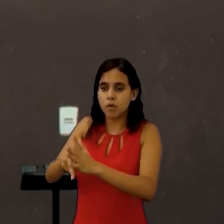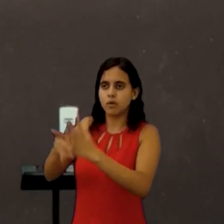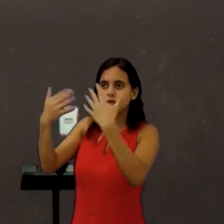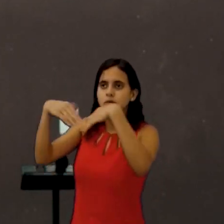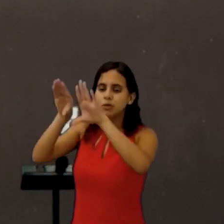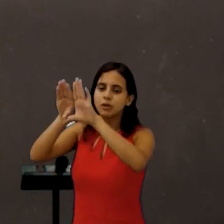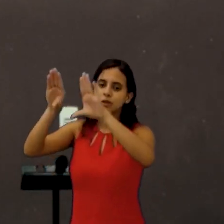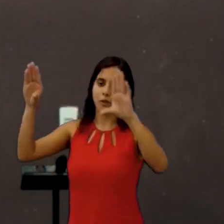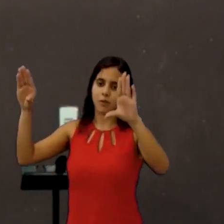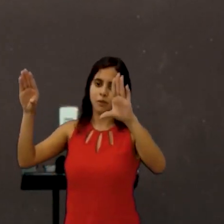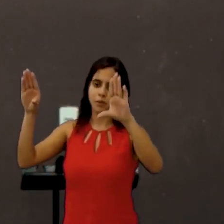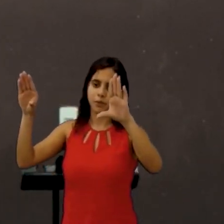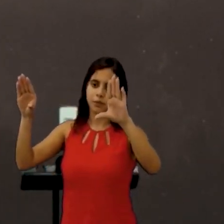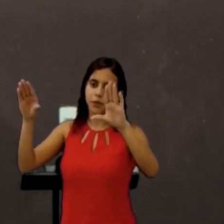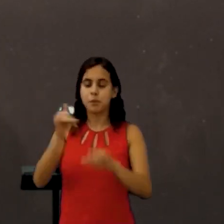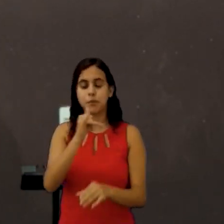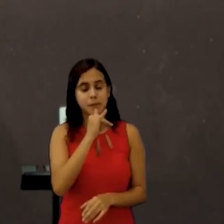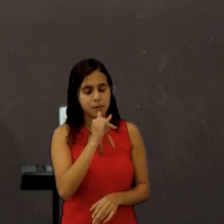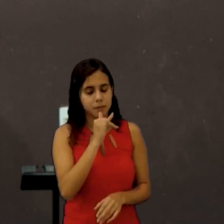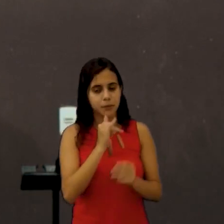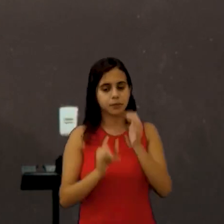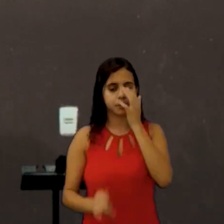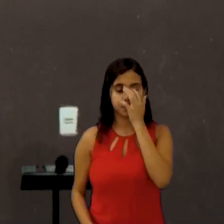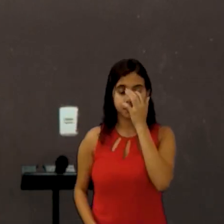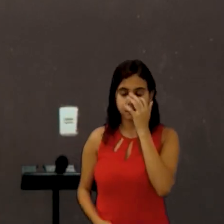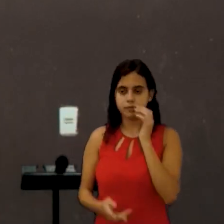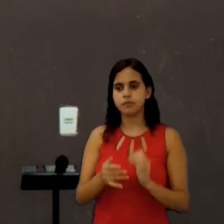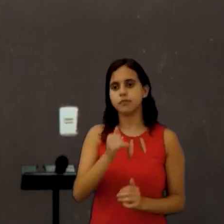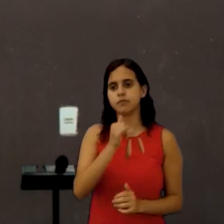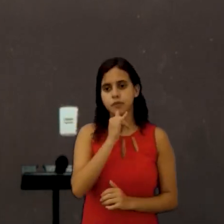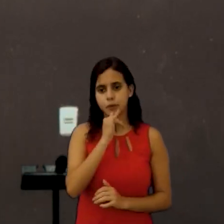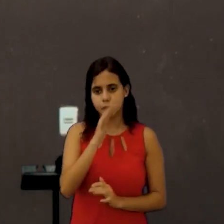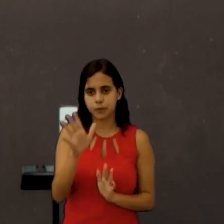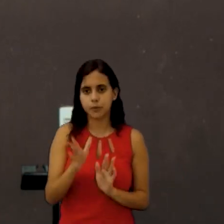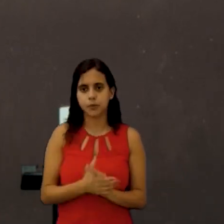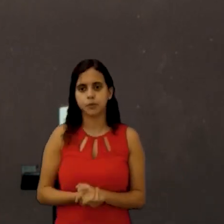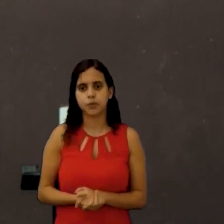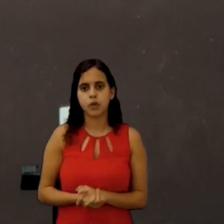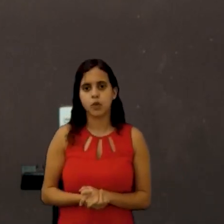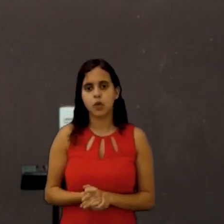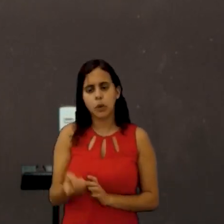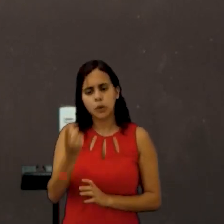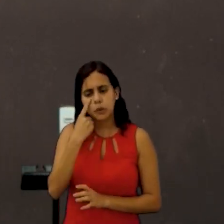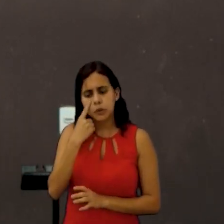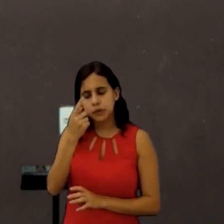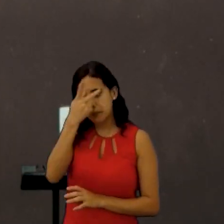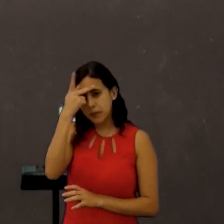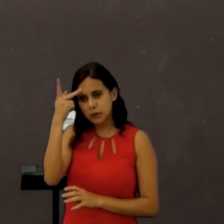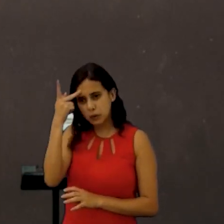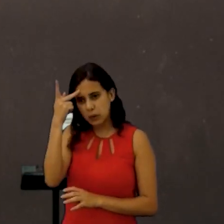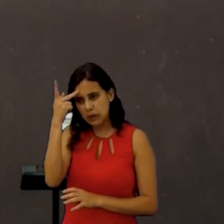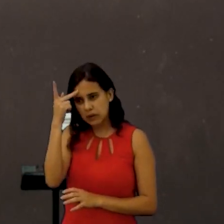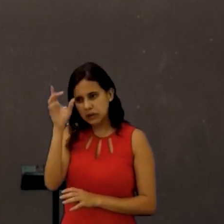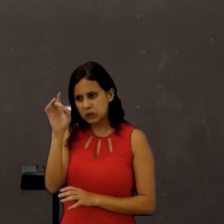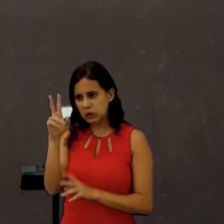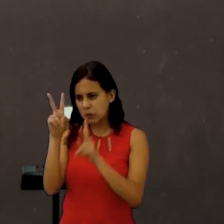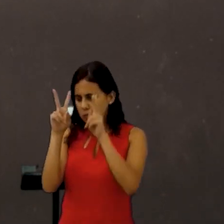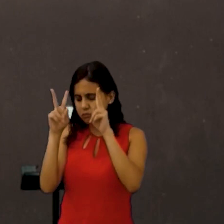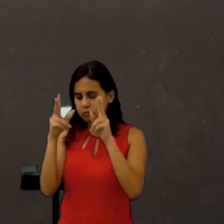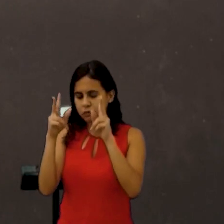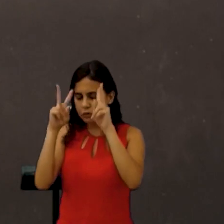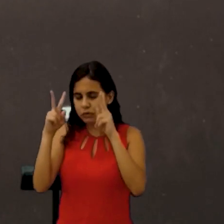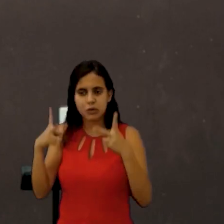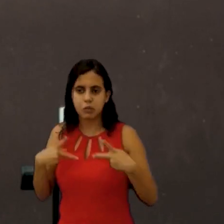mundo. Então, por exemplo, deixa eu dar um exemplo de como, quando você olha para as pessoas pela carne e não pelo que Deus